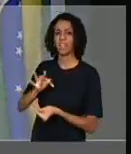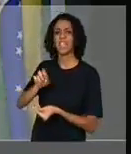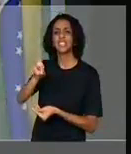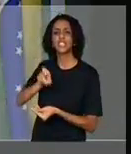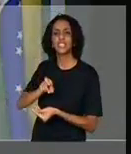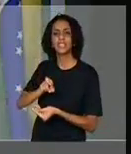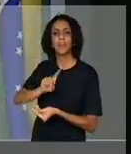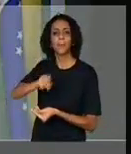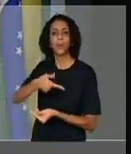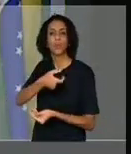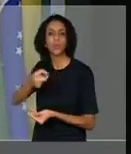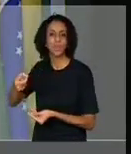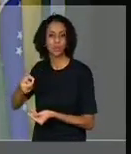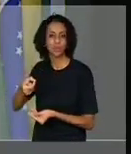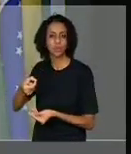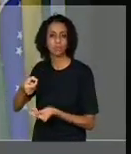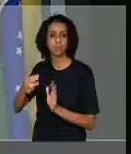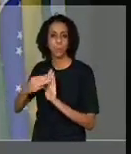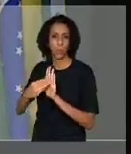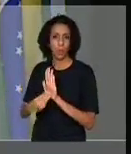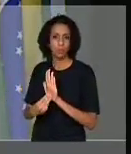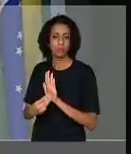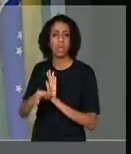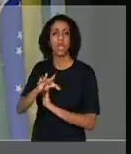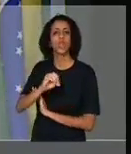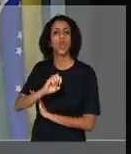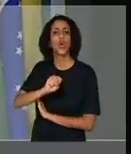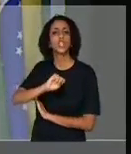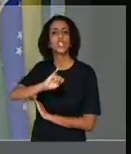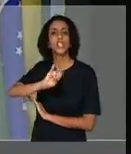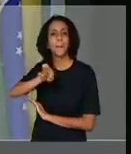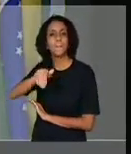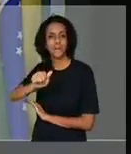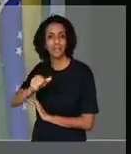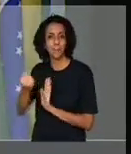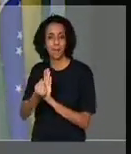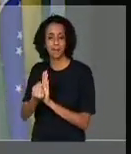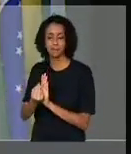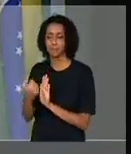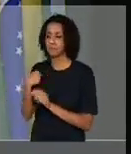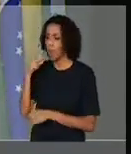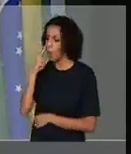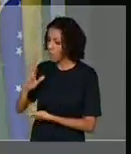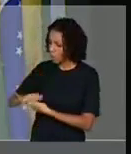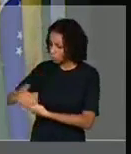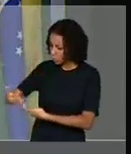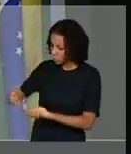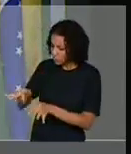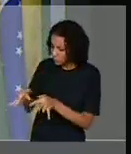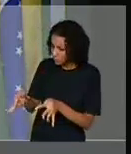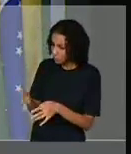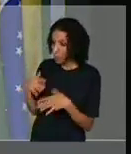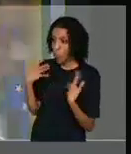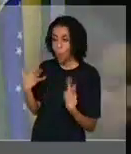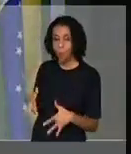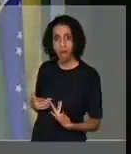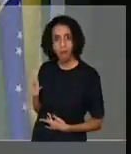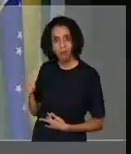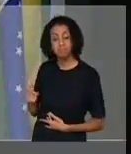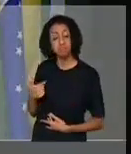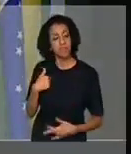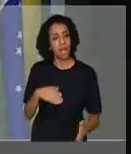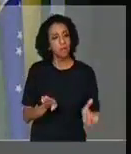chamado TX 1200, um Toshiba. E eu fiquei fascinado com aquele notebook, e chegando na